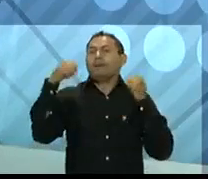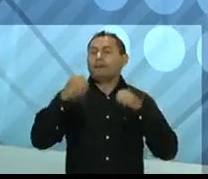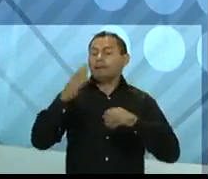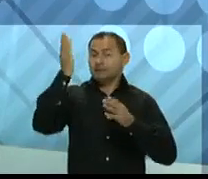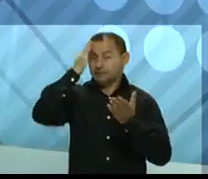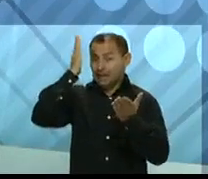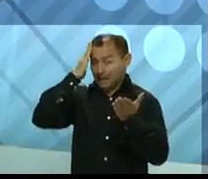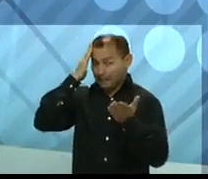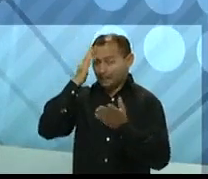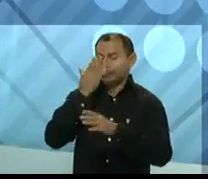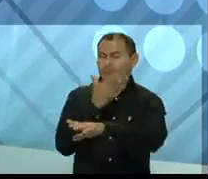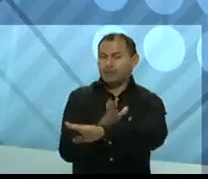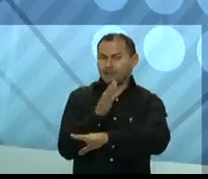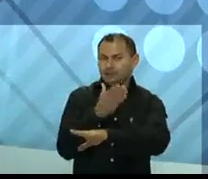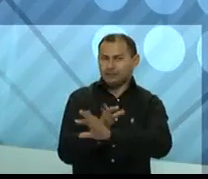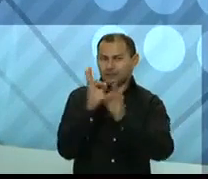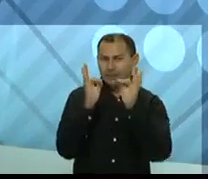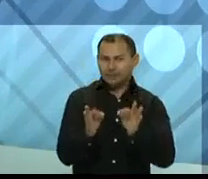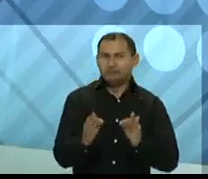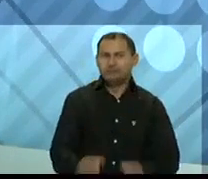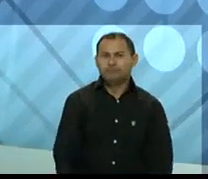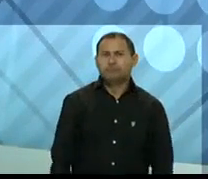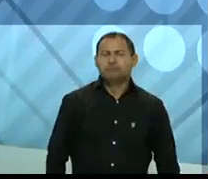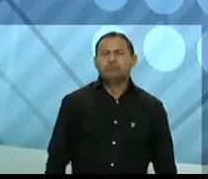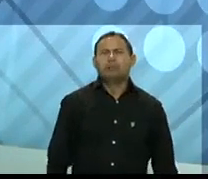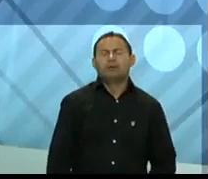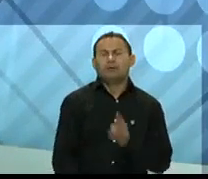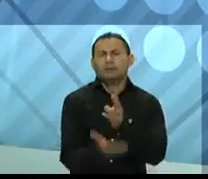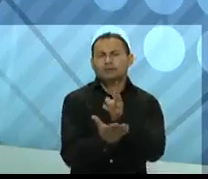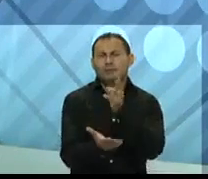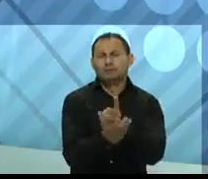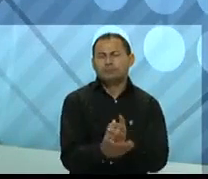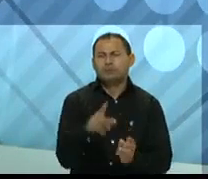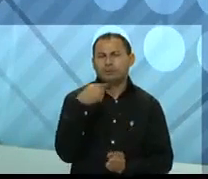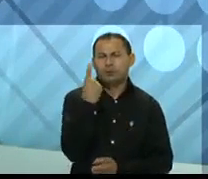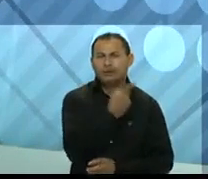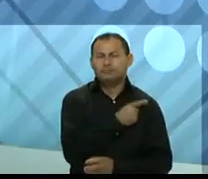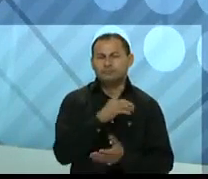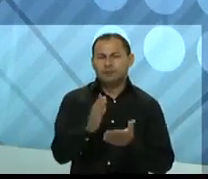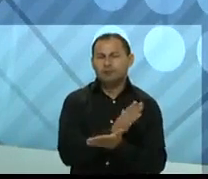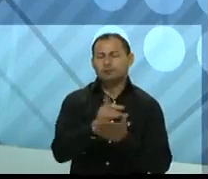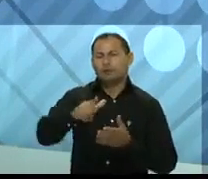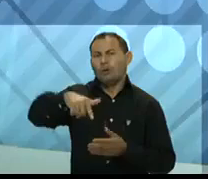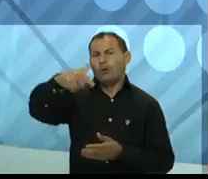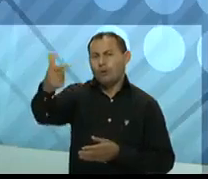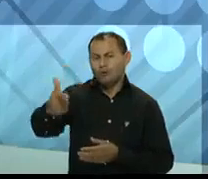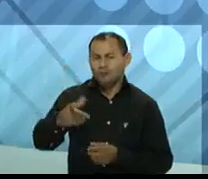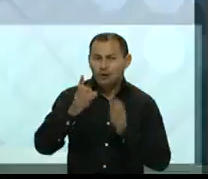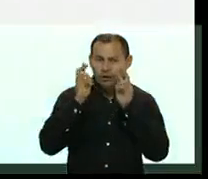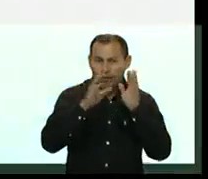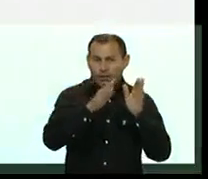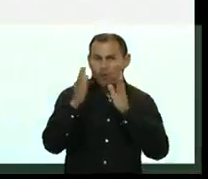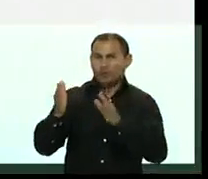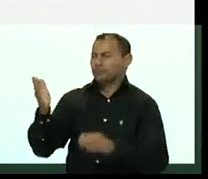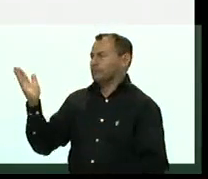que você pratique, tá legal? Continuando, nós temos aí algumas outras. Vamos ao